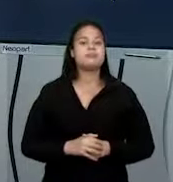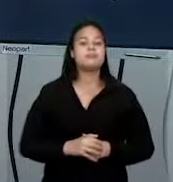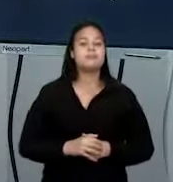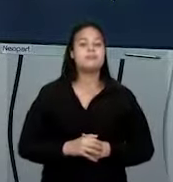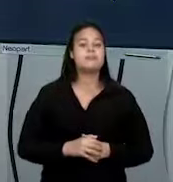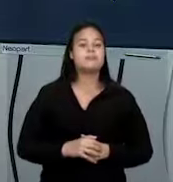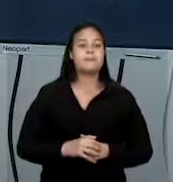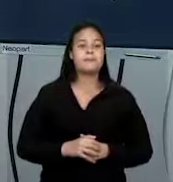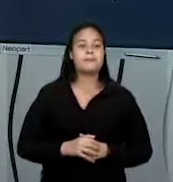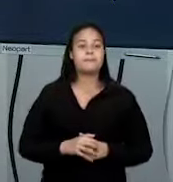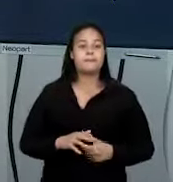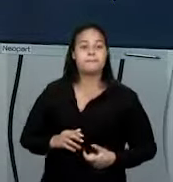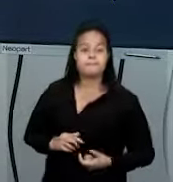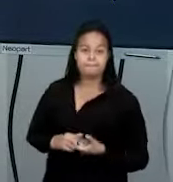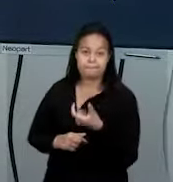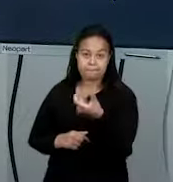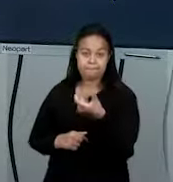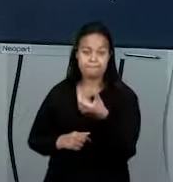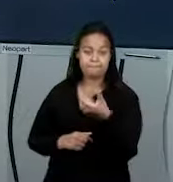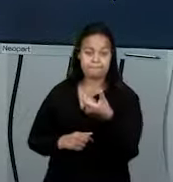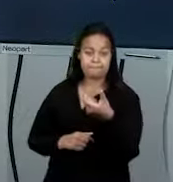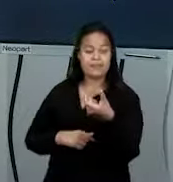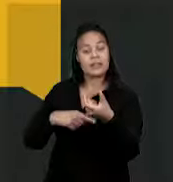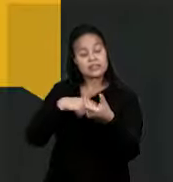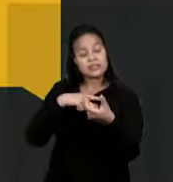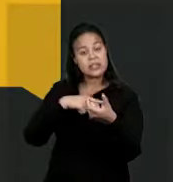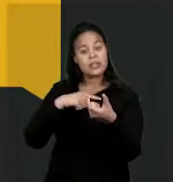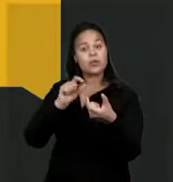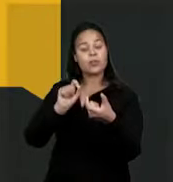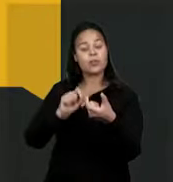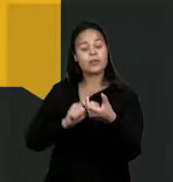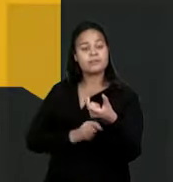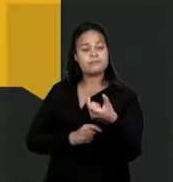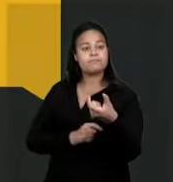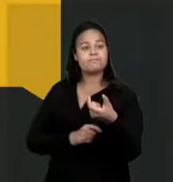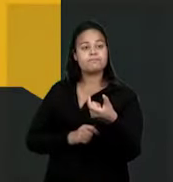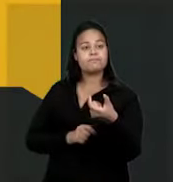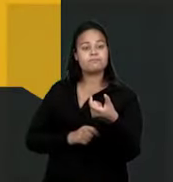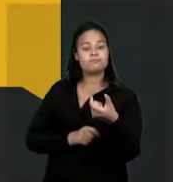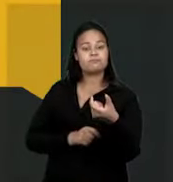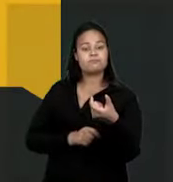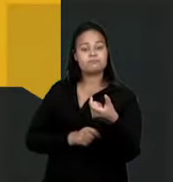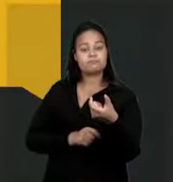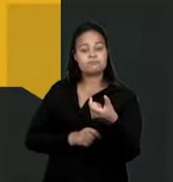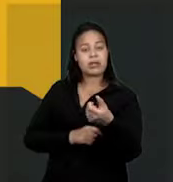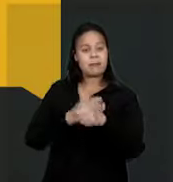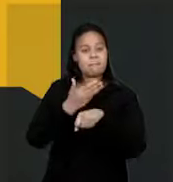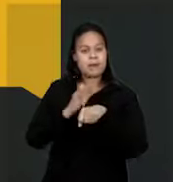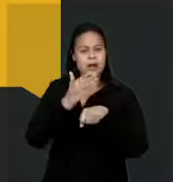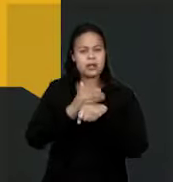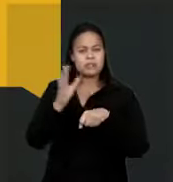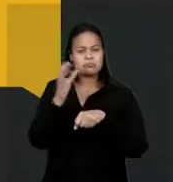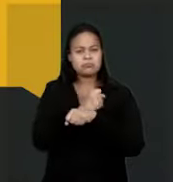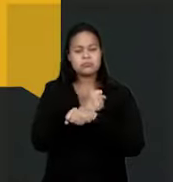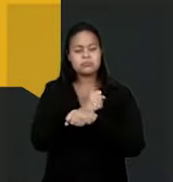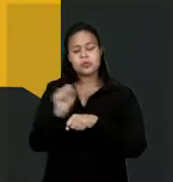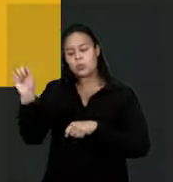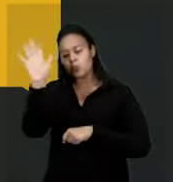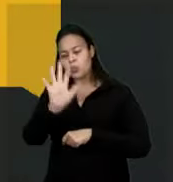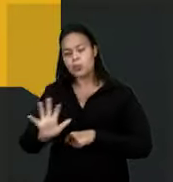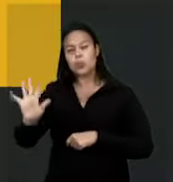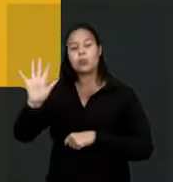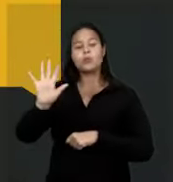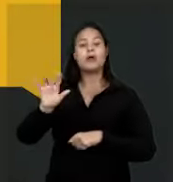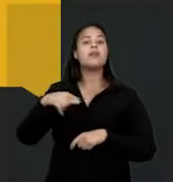Como unidades, nós vamos ter unidades práticas e unidades do Sistema Internacional.